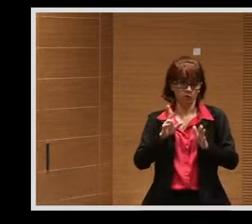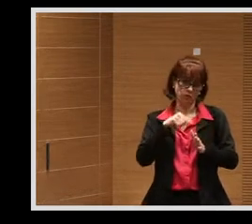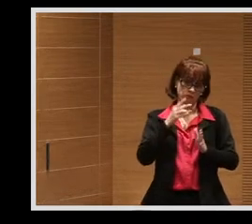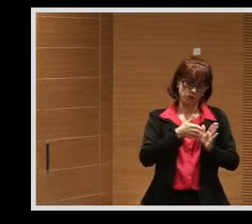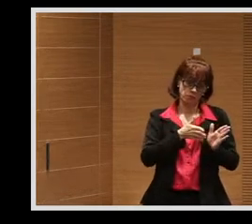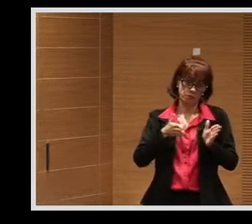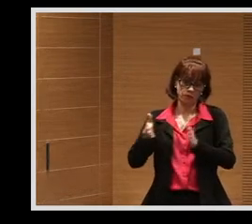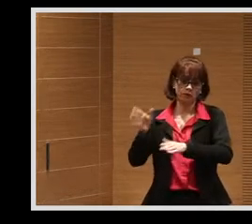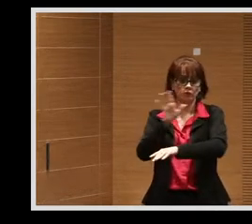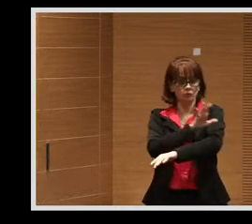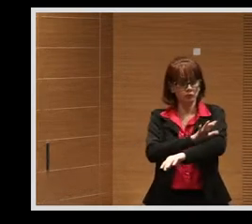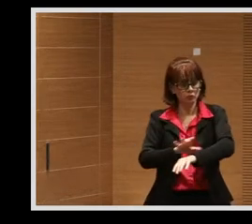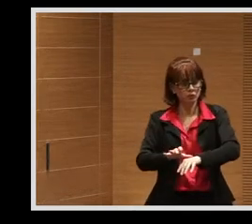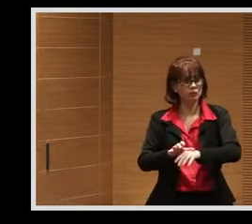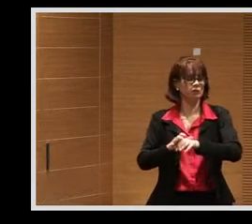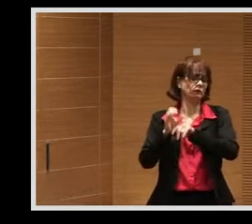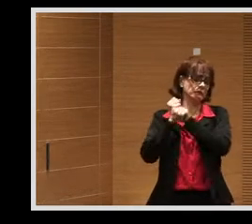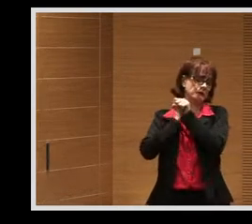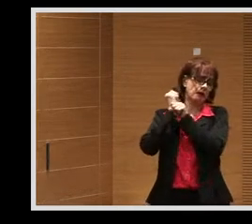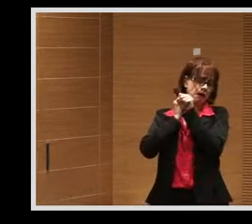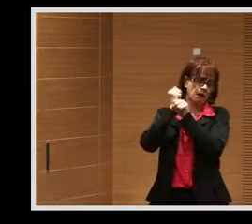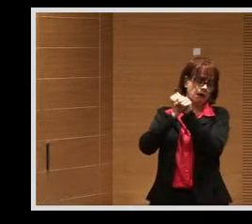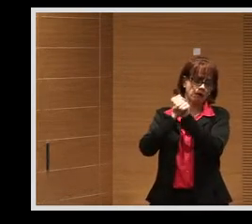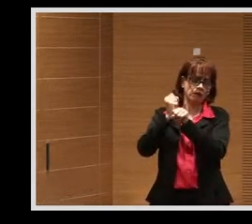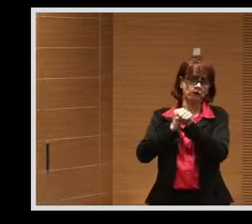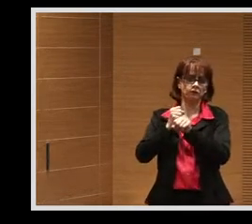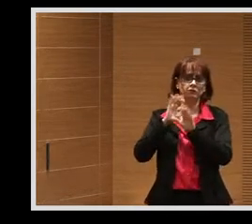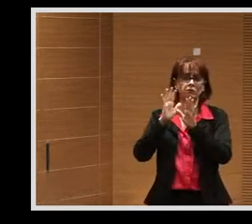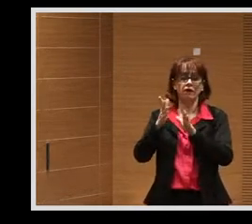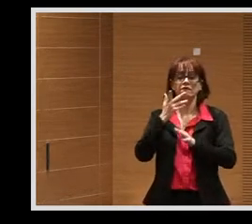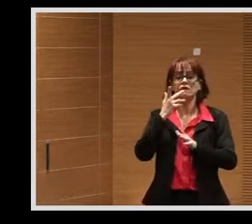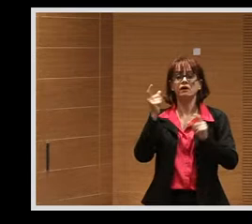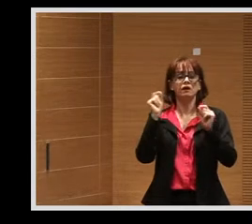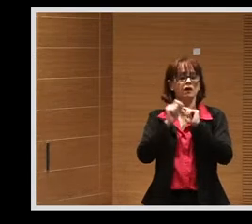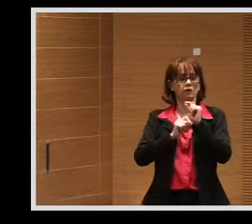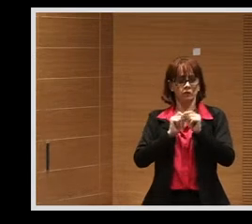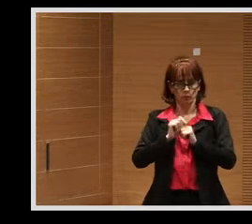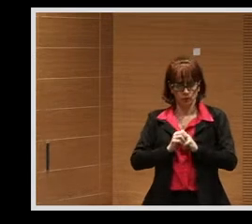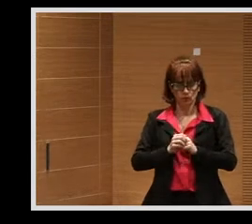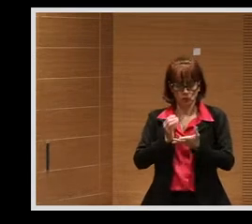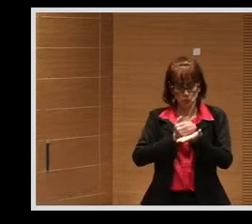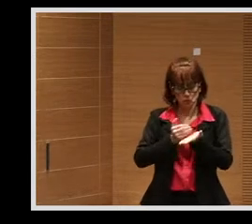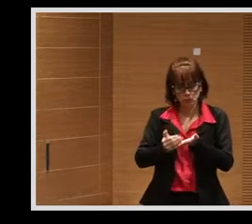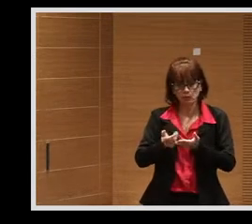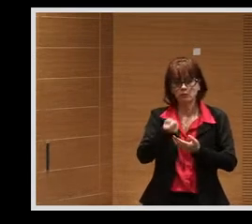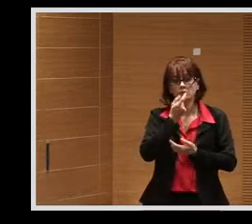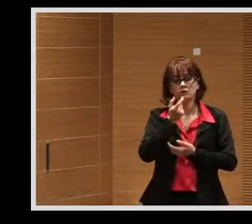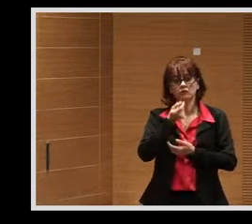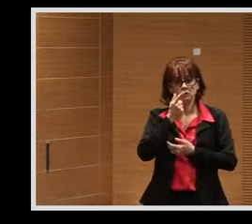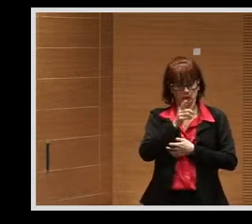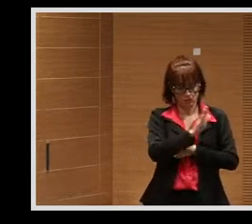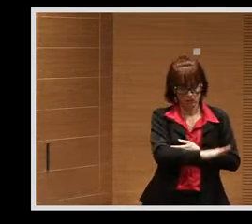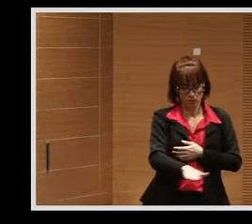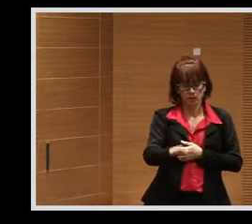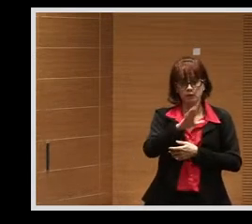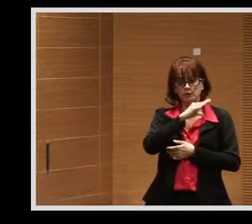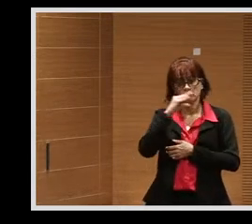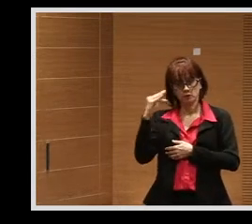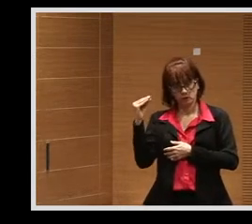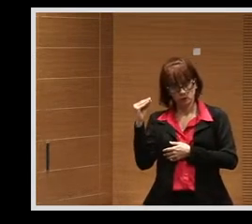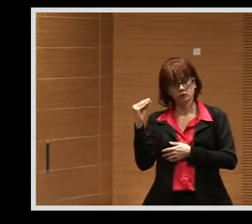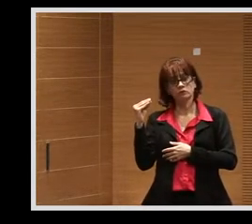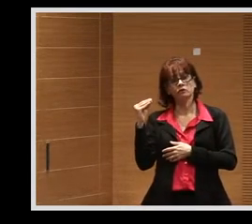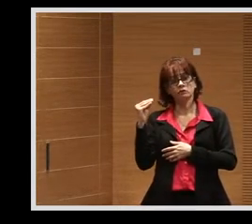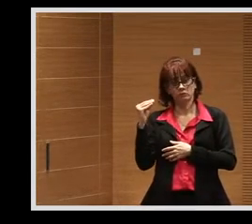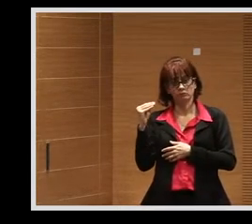longa data, mas de dizer que essas portas de entrada de medicalização, de medicação de criança e adolescente têm